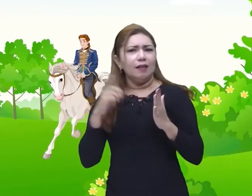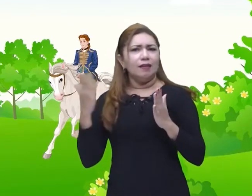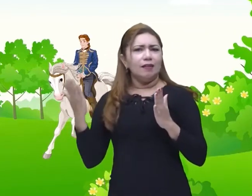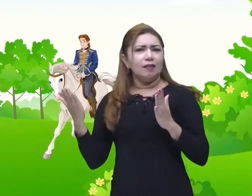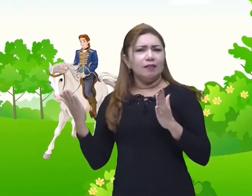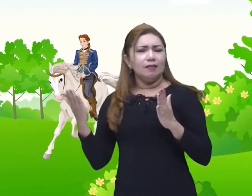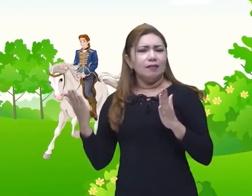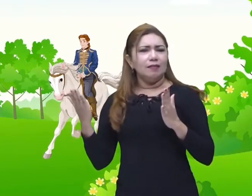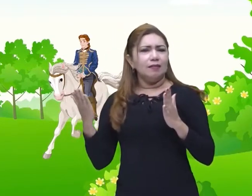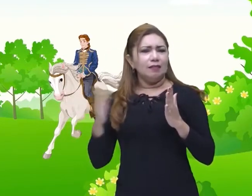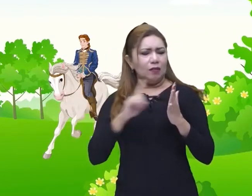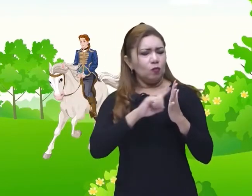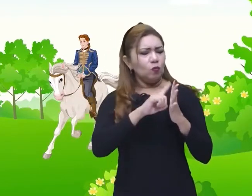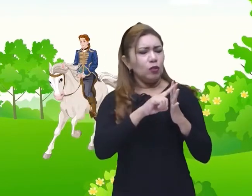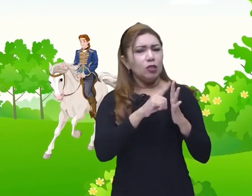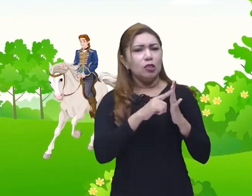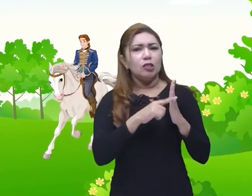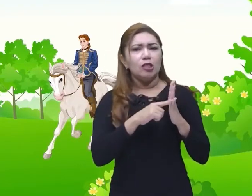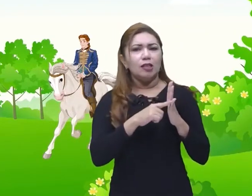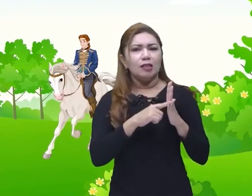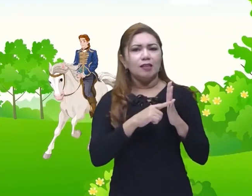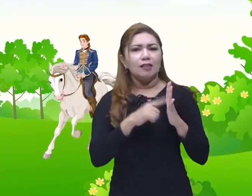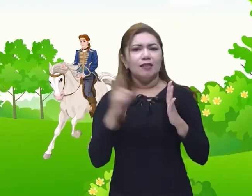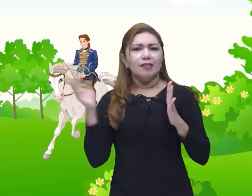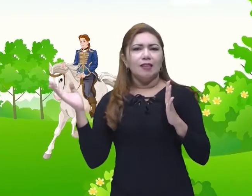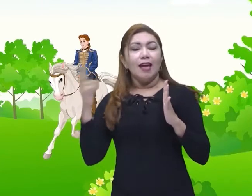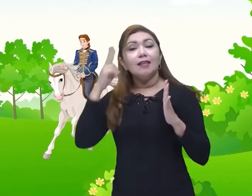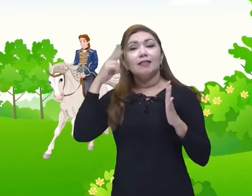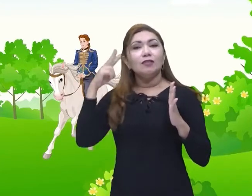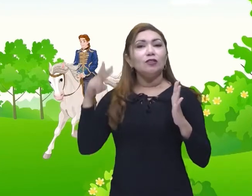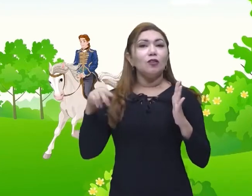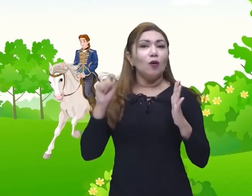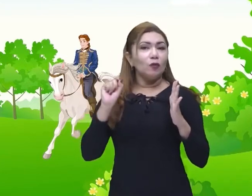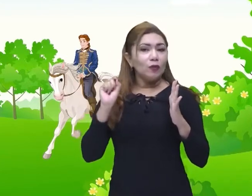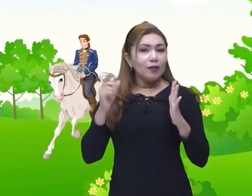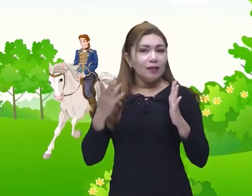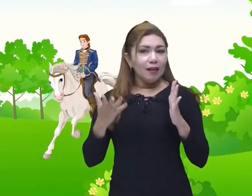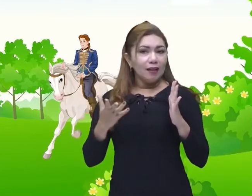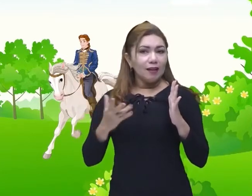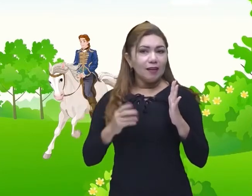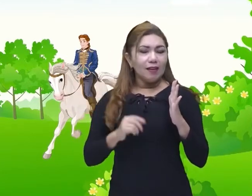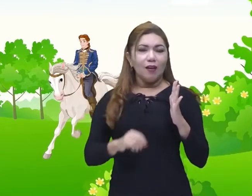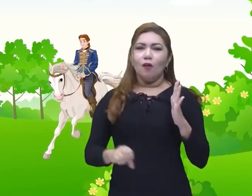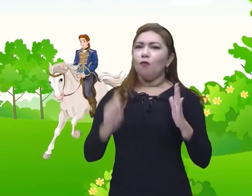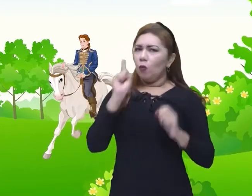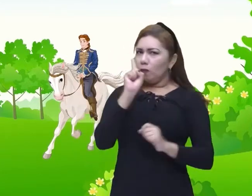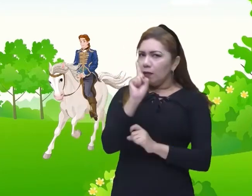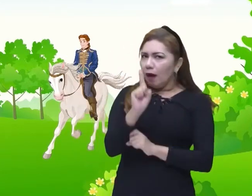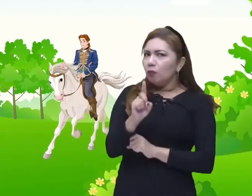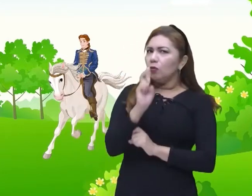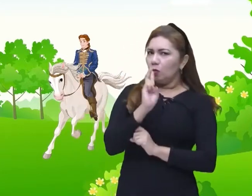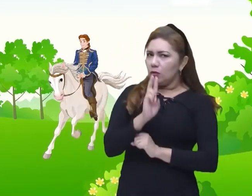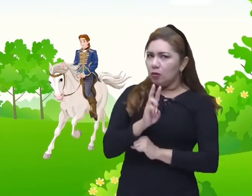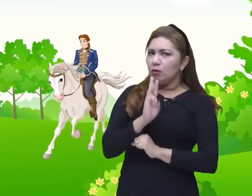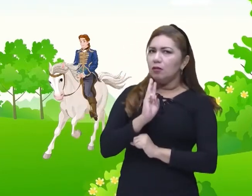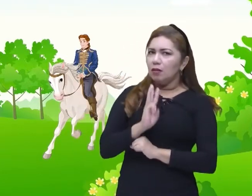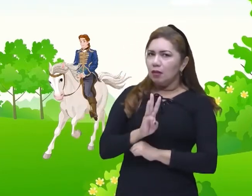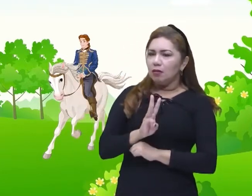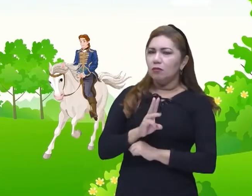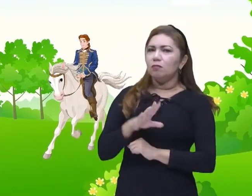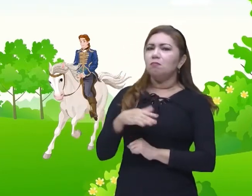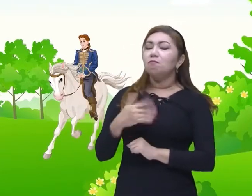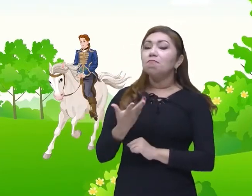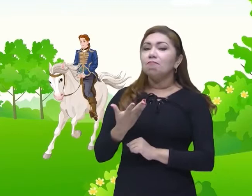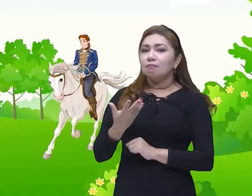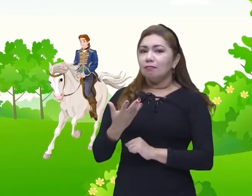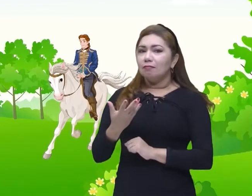Qual você acha que se trata essa história? Vou contar até 3. 1, 2, 3.